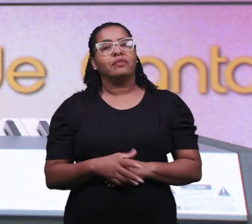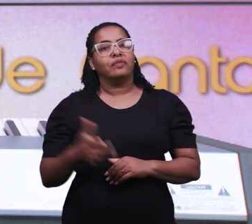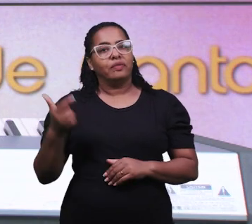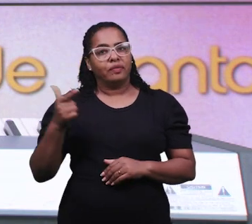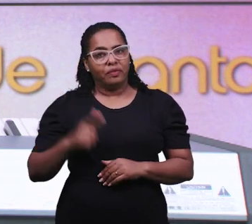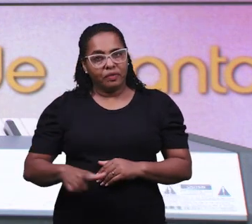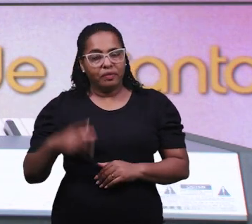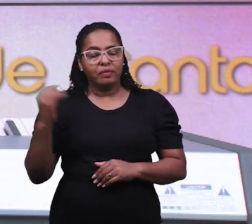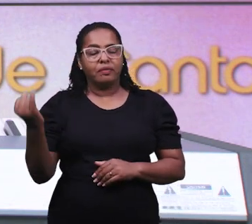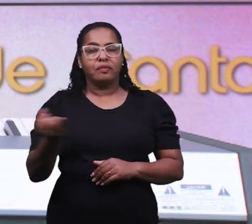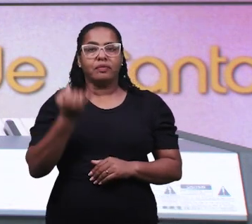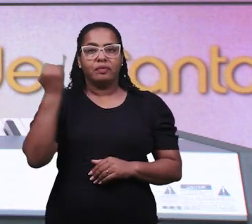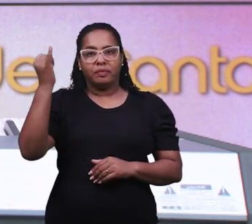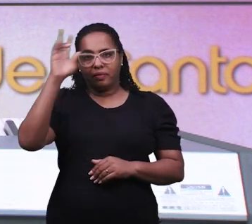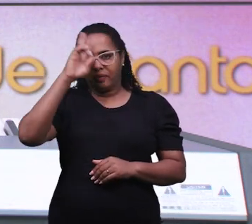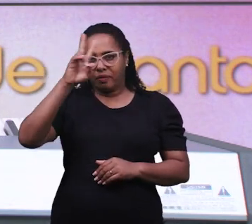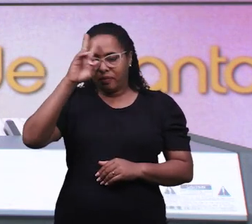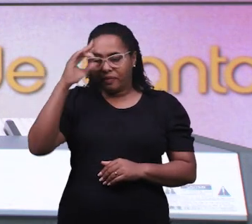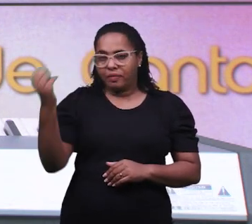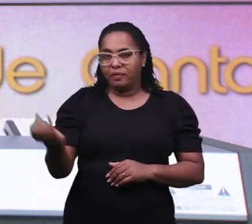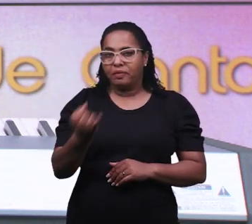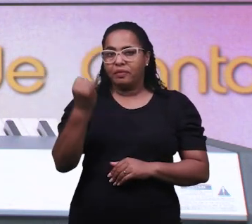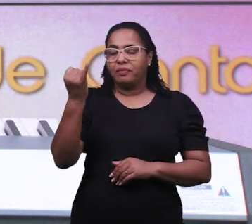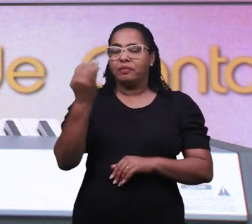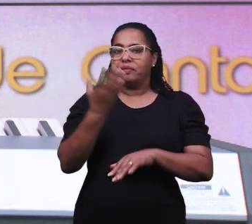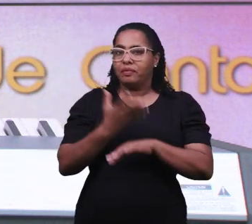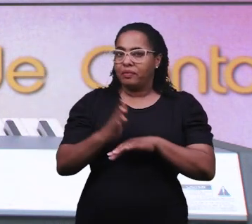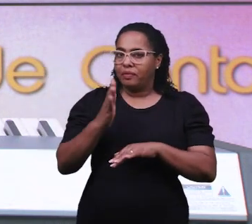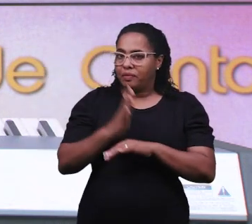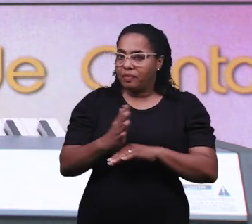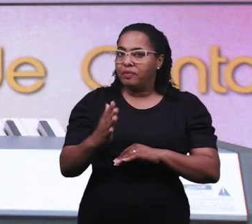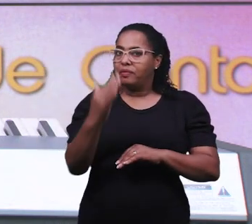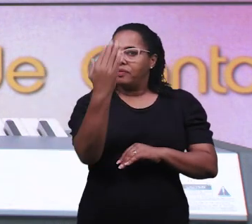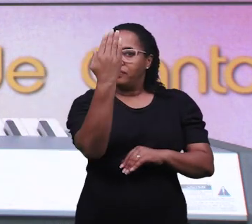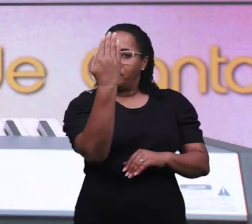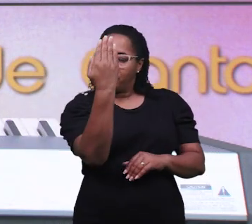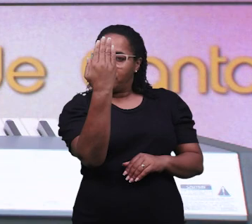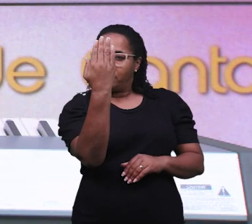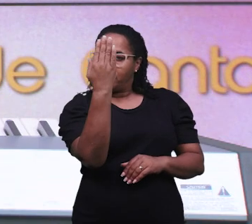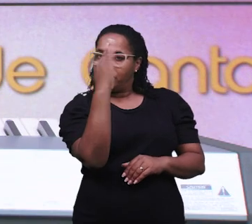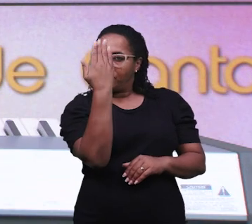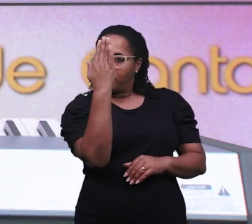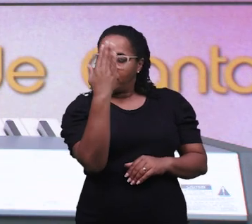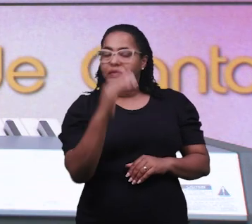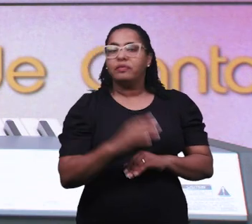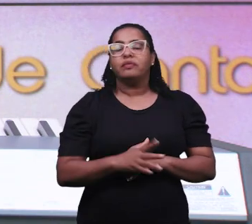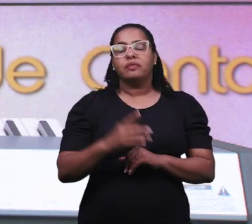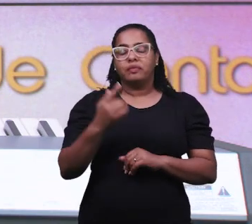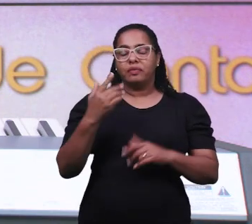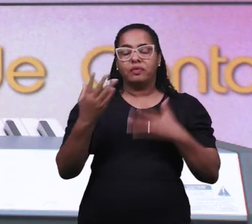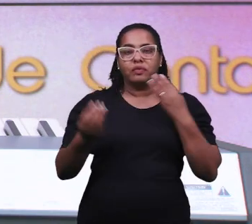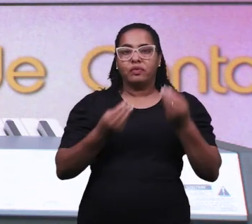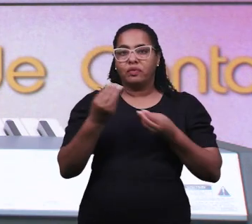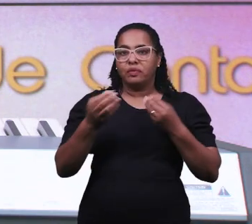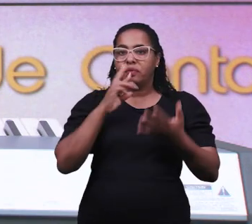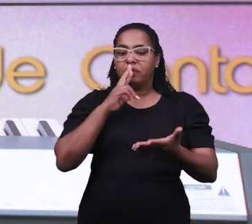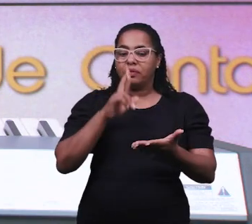Lembra mais uma vez, importantíssimo de fazer esses exercícios na frente do espelho para você ver as respostas que o seu corpo está